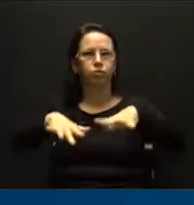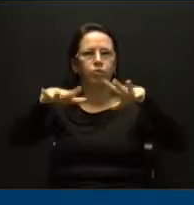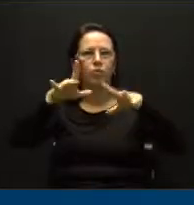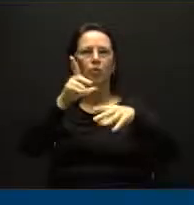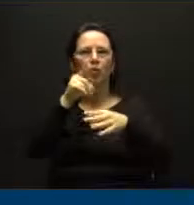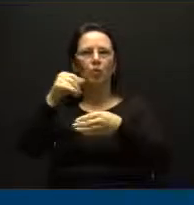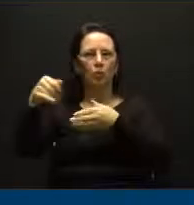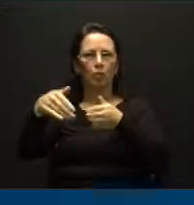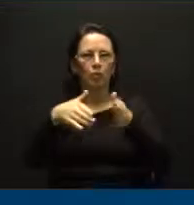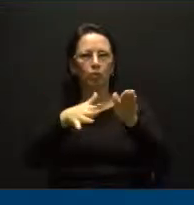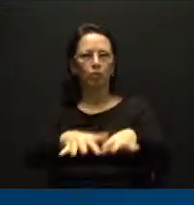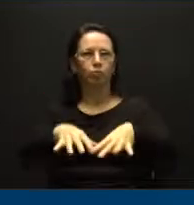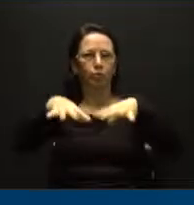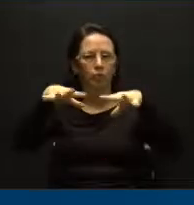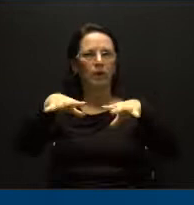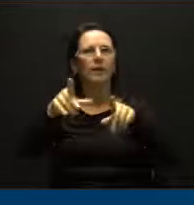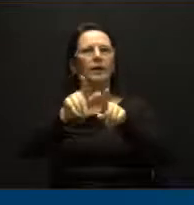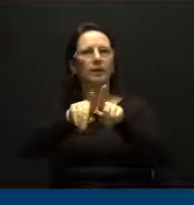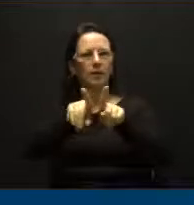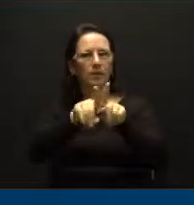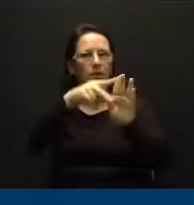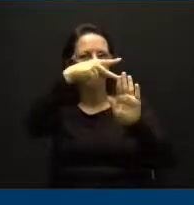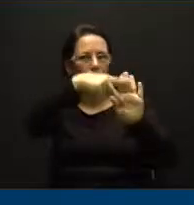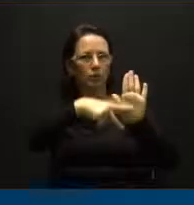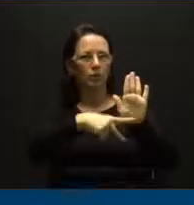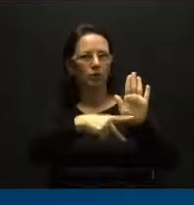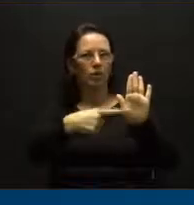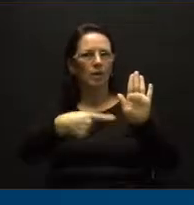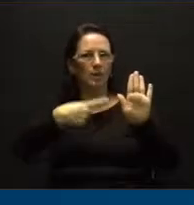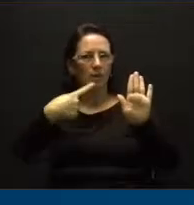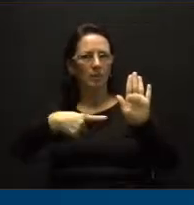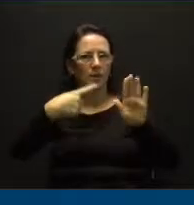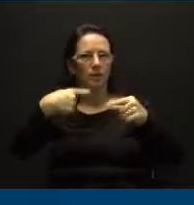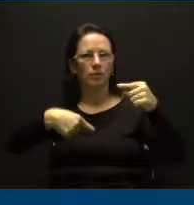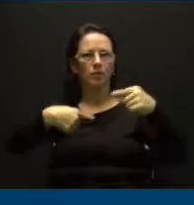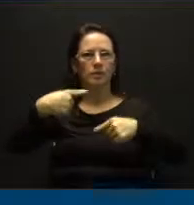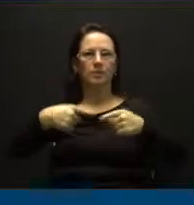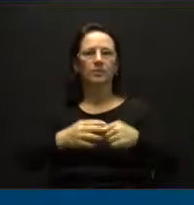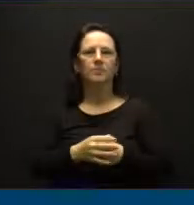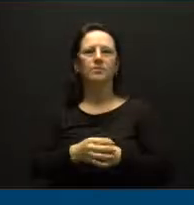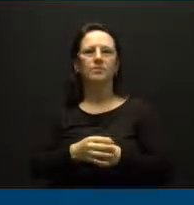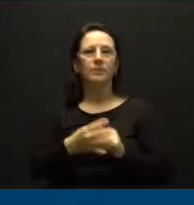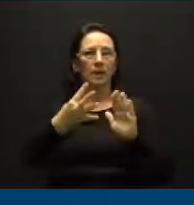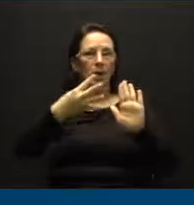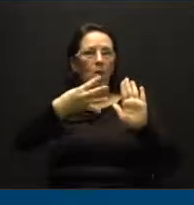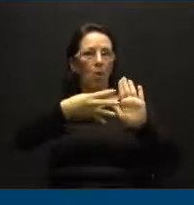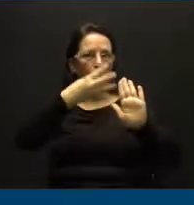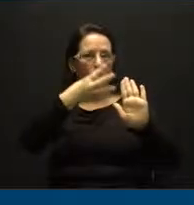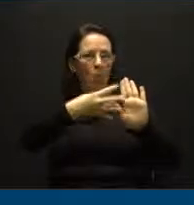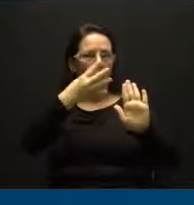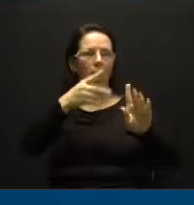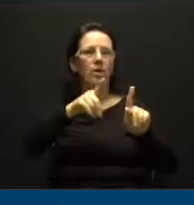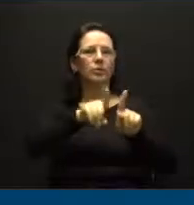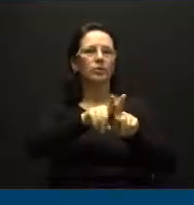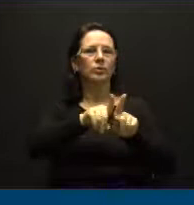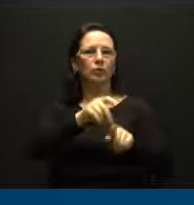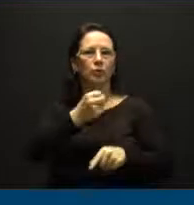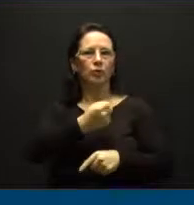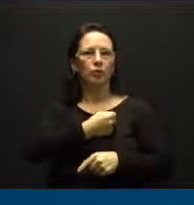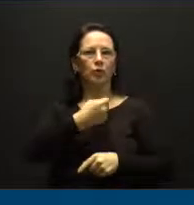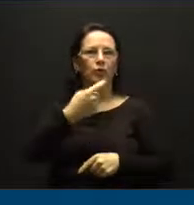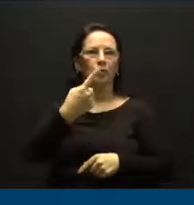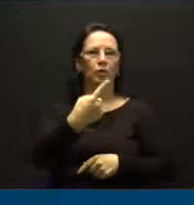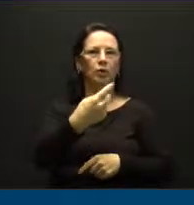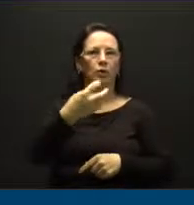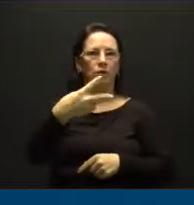e dá outras providências 1ª discussão o quarto item da pauta o processo número